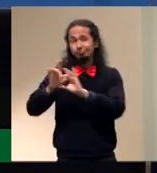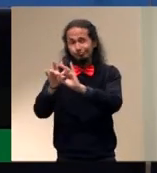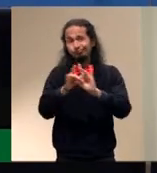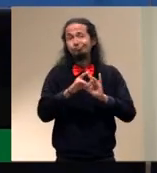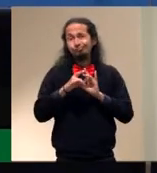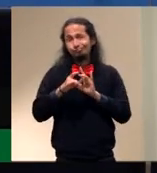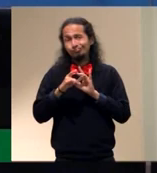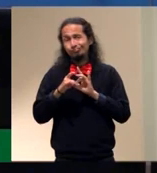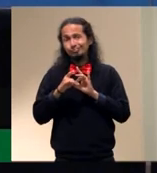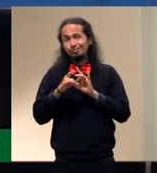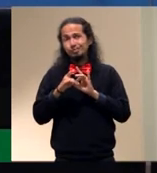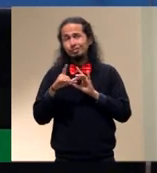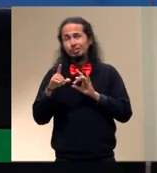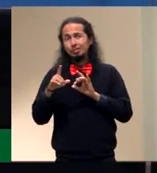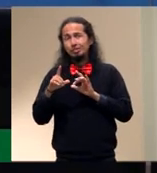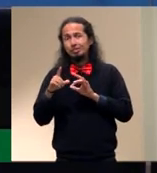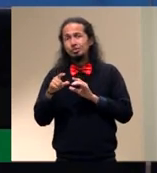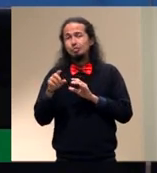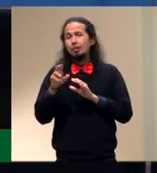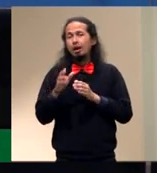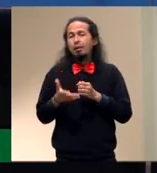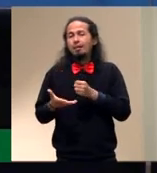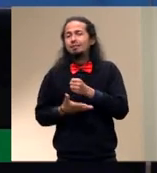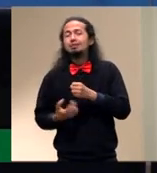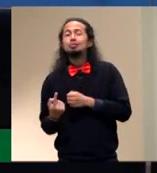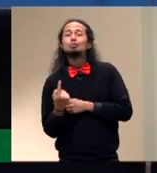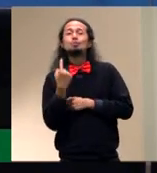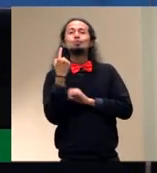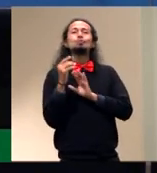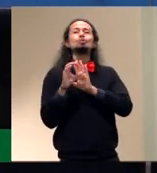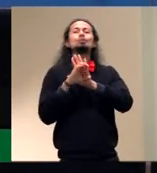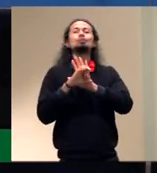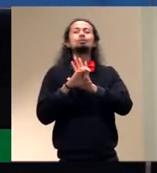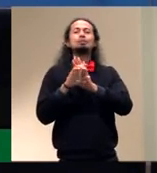uma mesma concepção, ou seja,